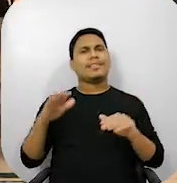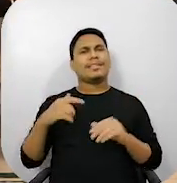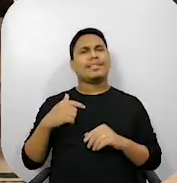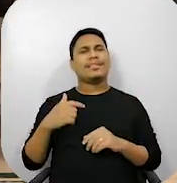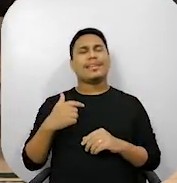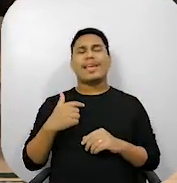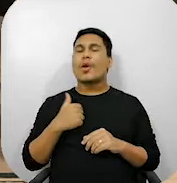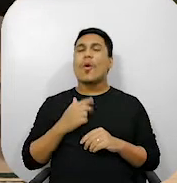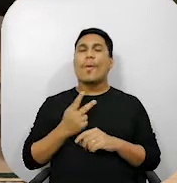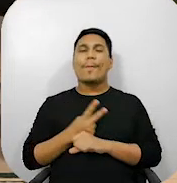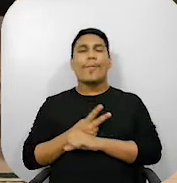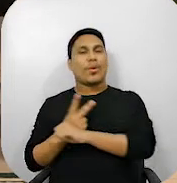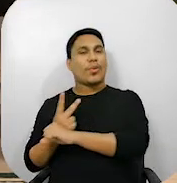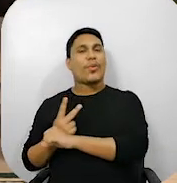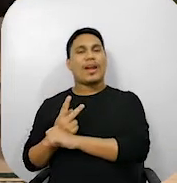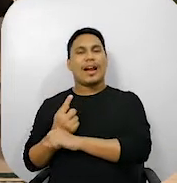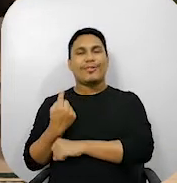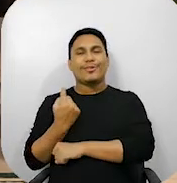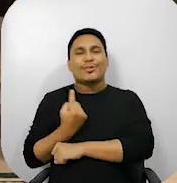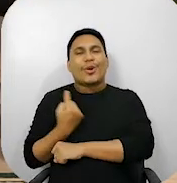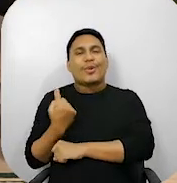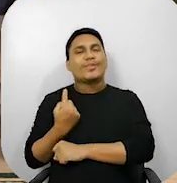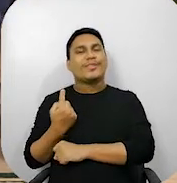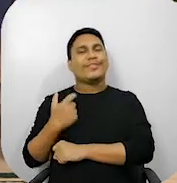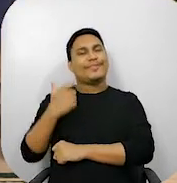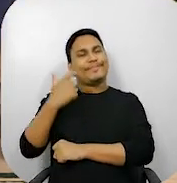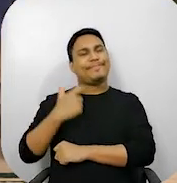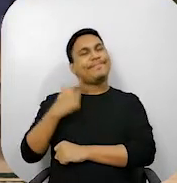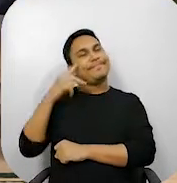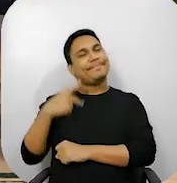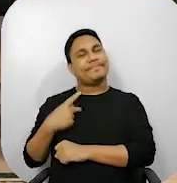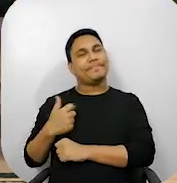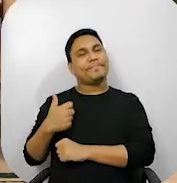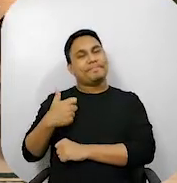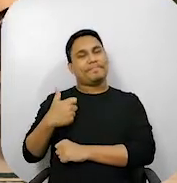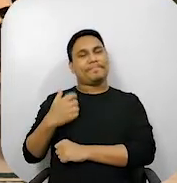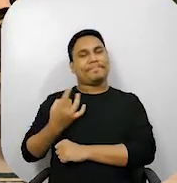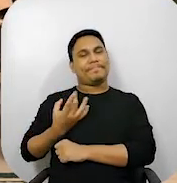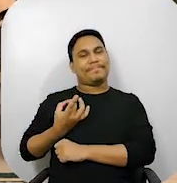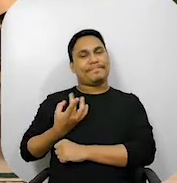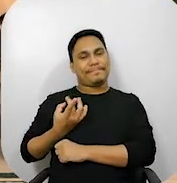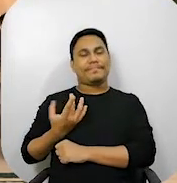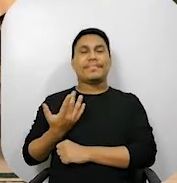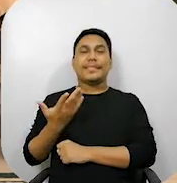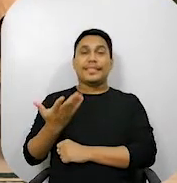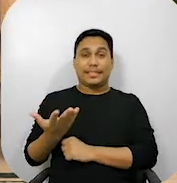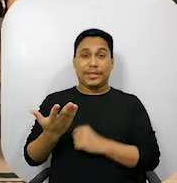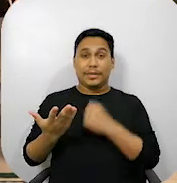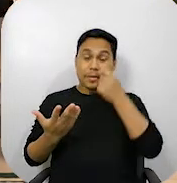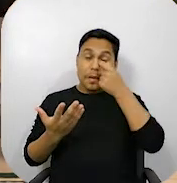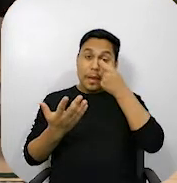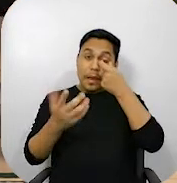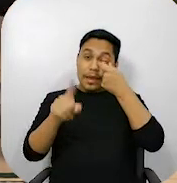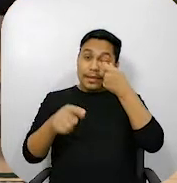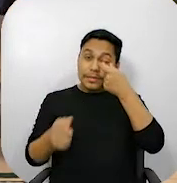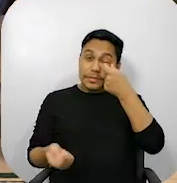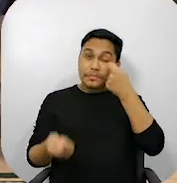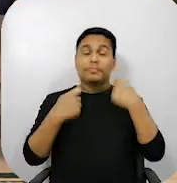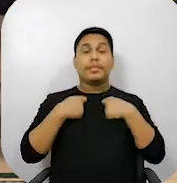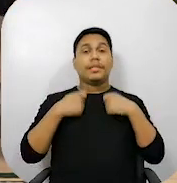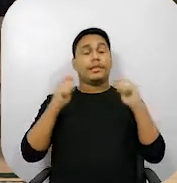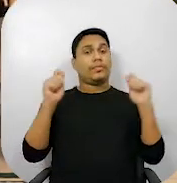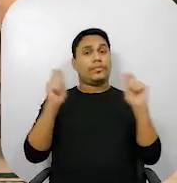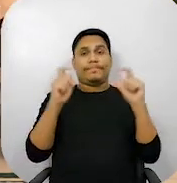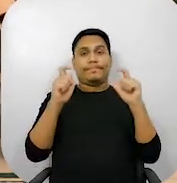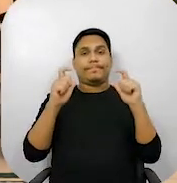locais para você mesmo tá entendendo e talvez daí tem me despertado e tem